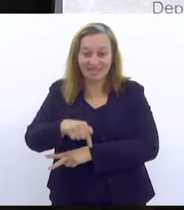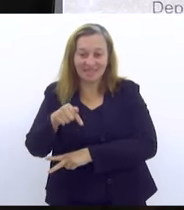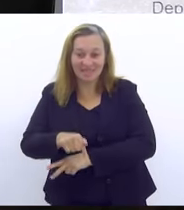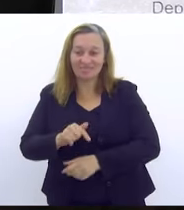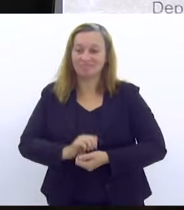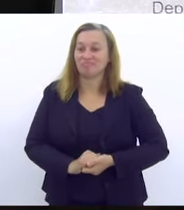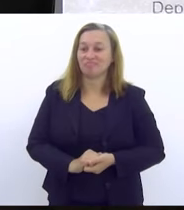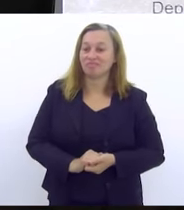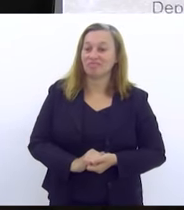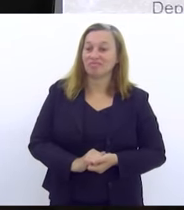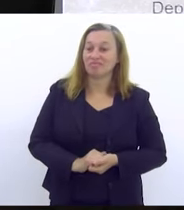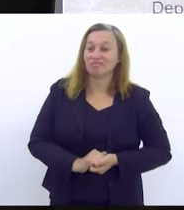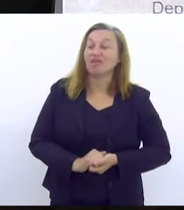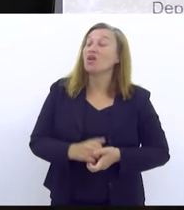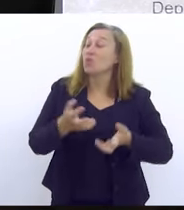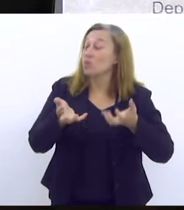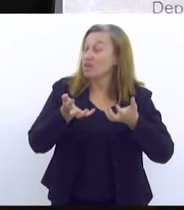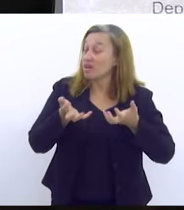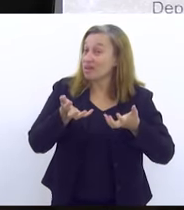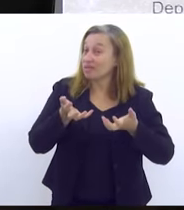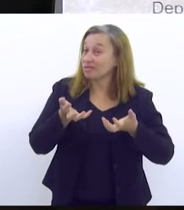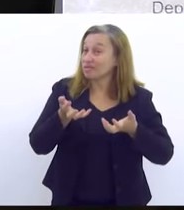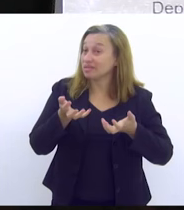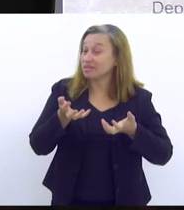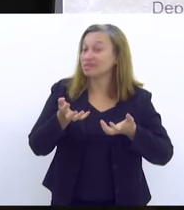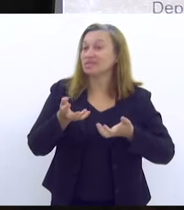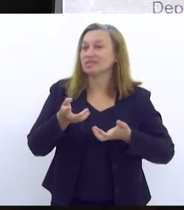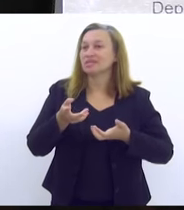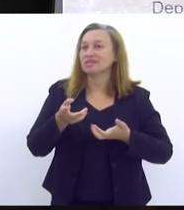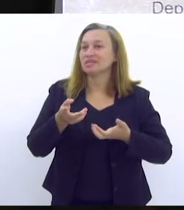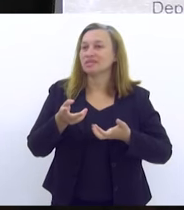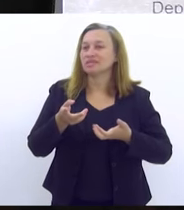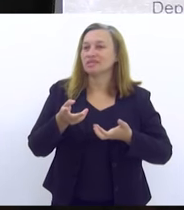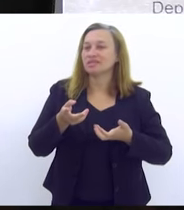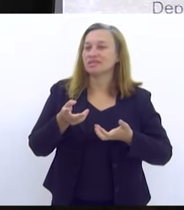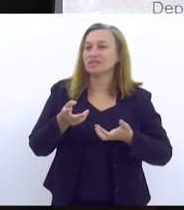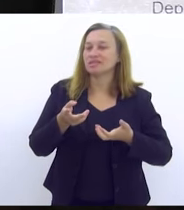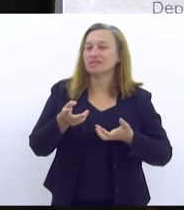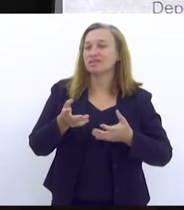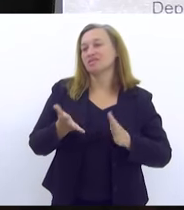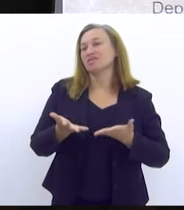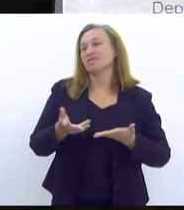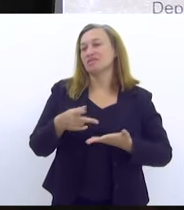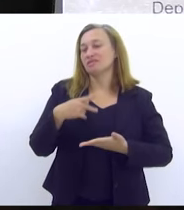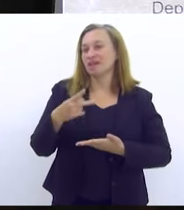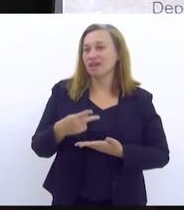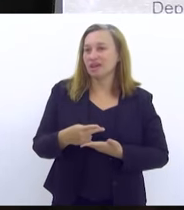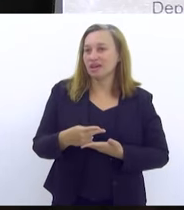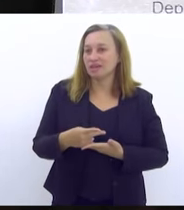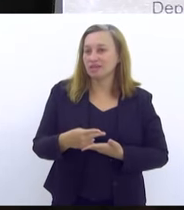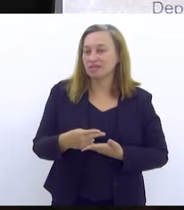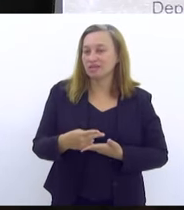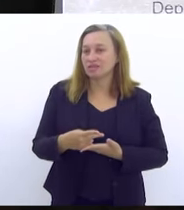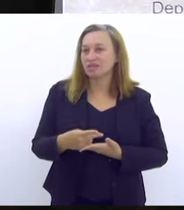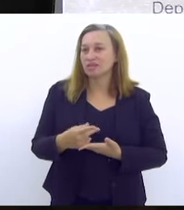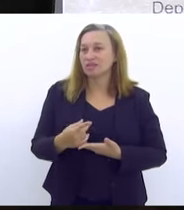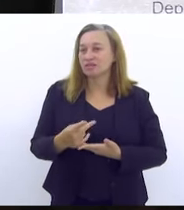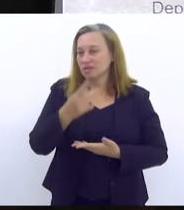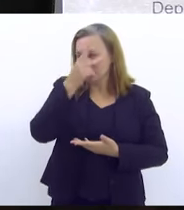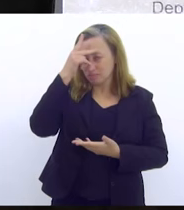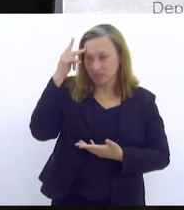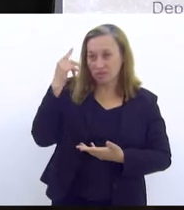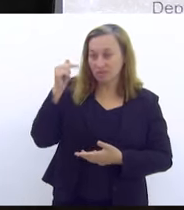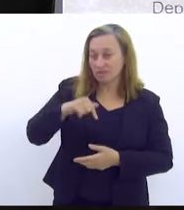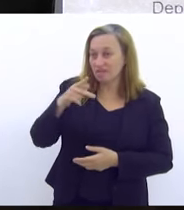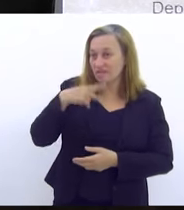e eu quero trazer agora a mesa, uma mesa extensa, mas uma das pessoas da mesa extensa está aqui, mas